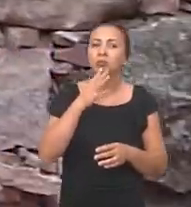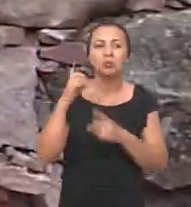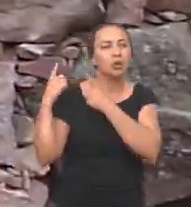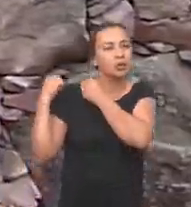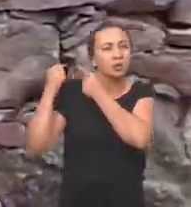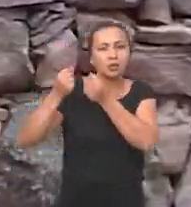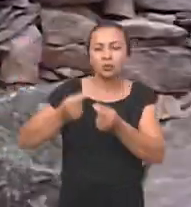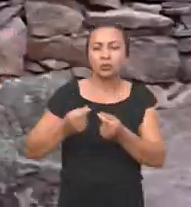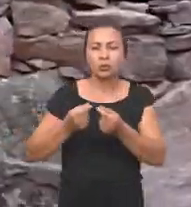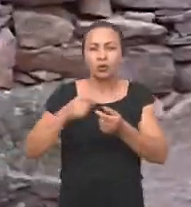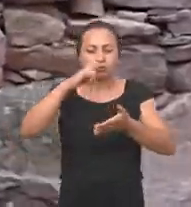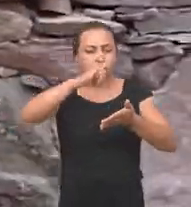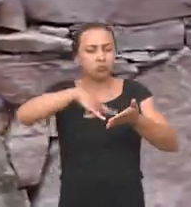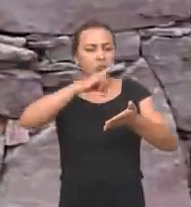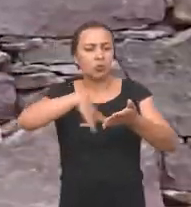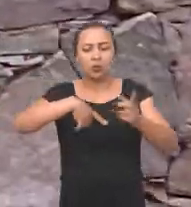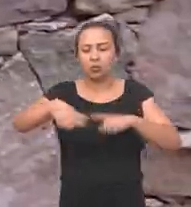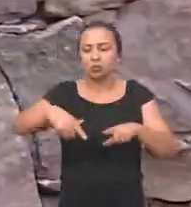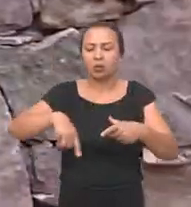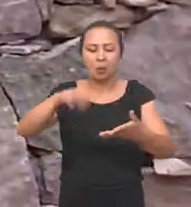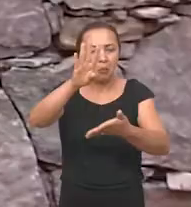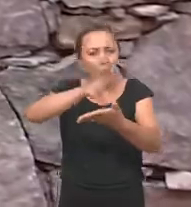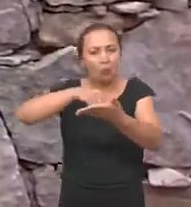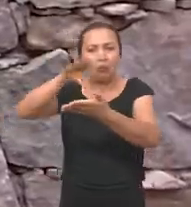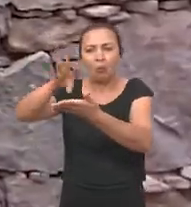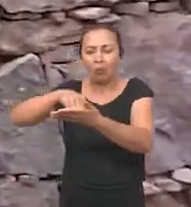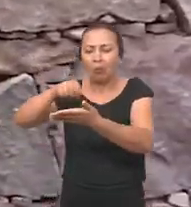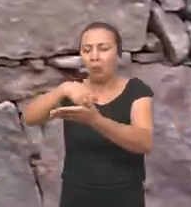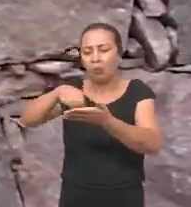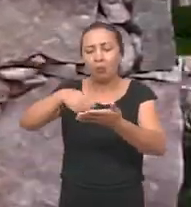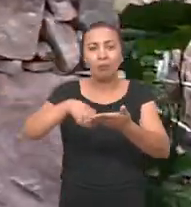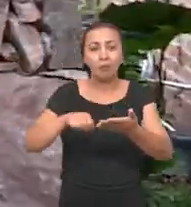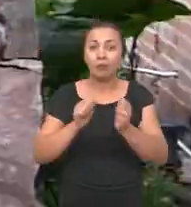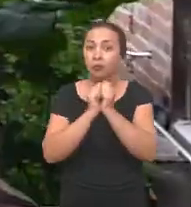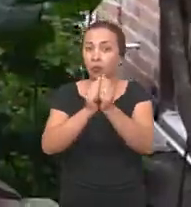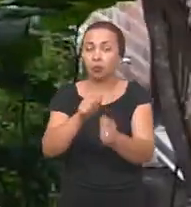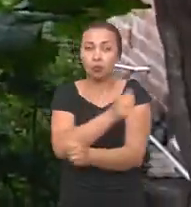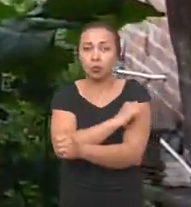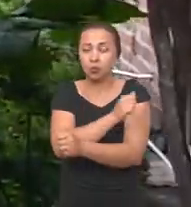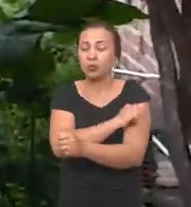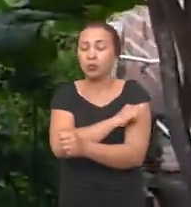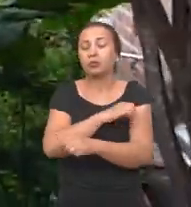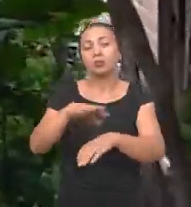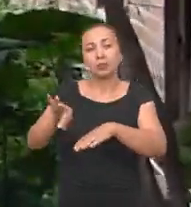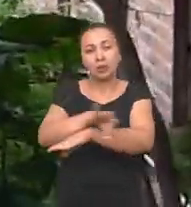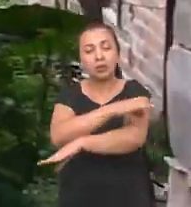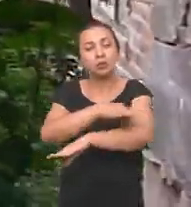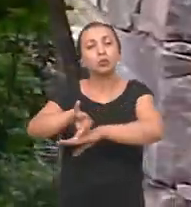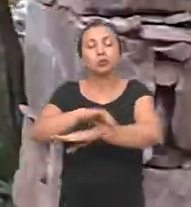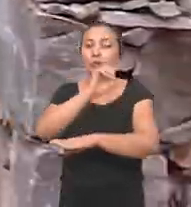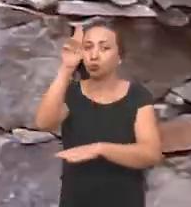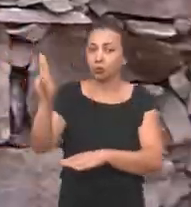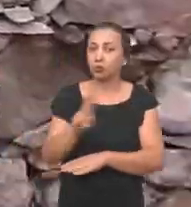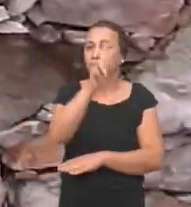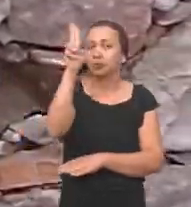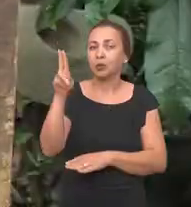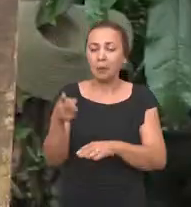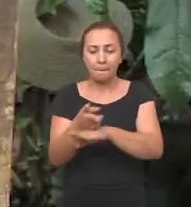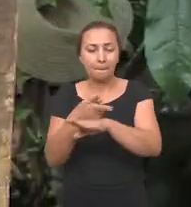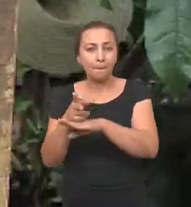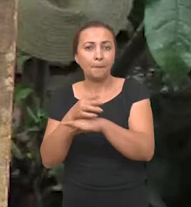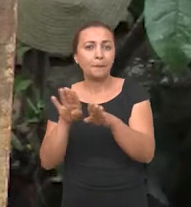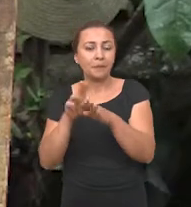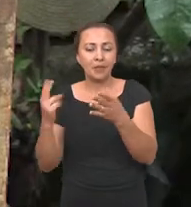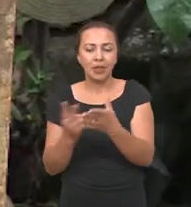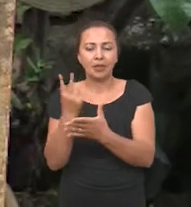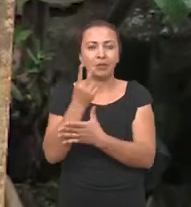tradicional, documentando as suas ações e colocando em interlocução com estudantes da Faculdade de Arquitetura,